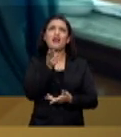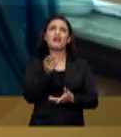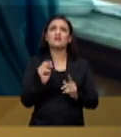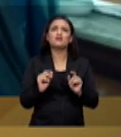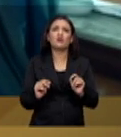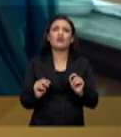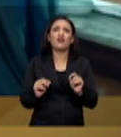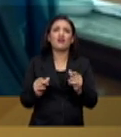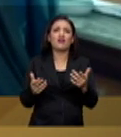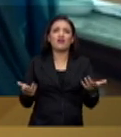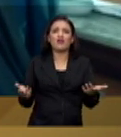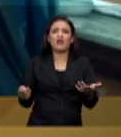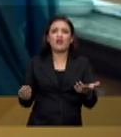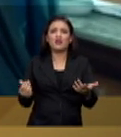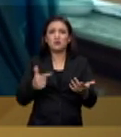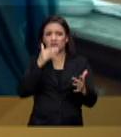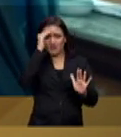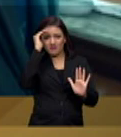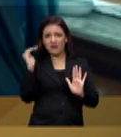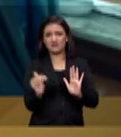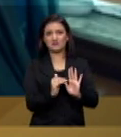E mais do que isso,